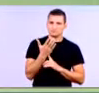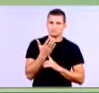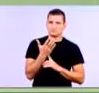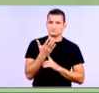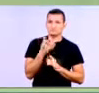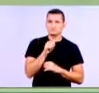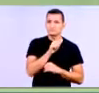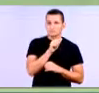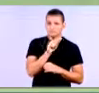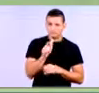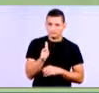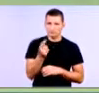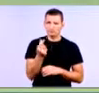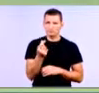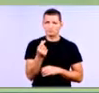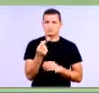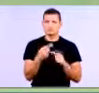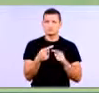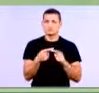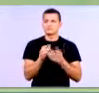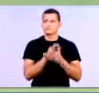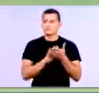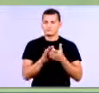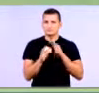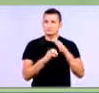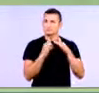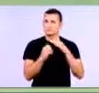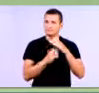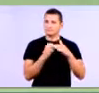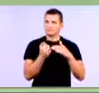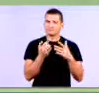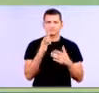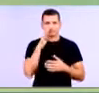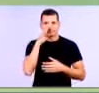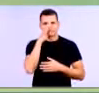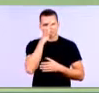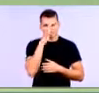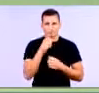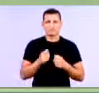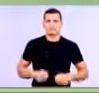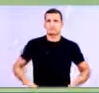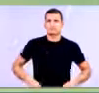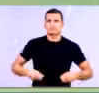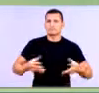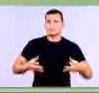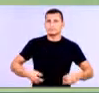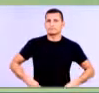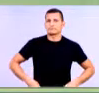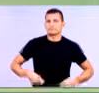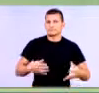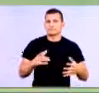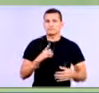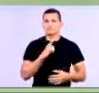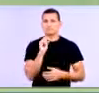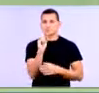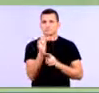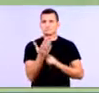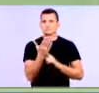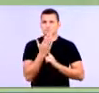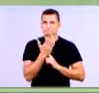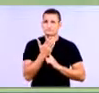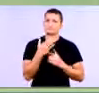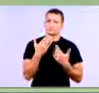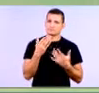empresa aguenta gastar muito para obter pouco benefício. Então, é por isso que é importante